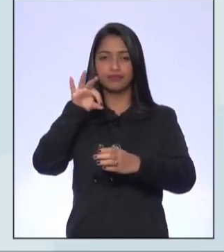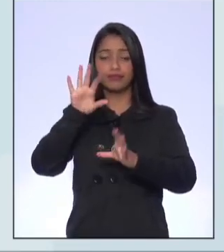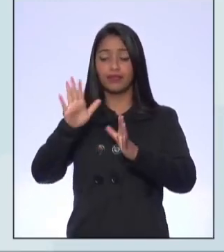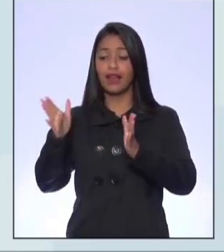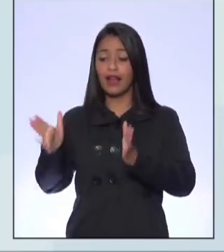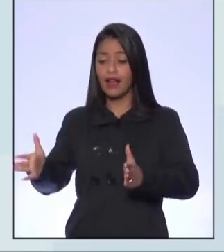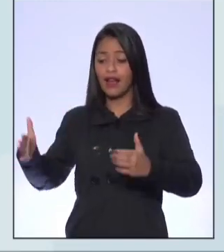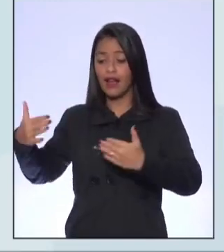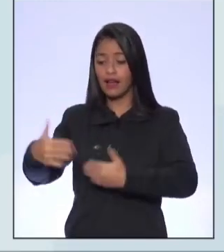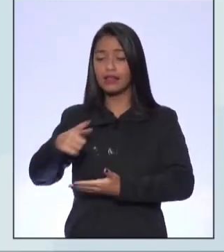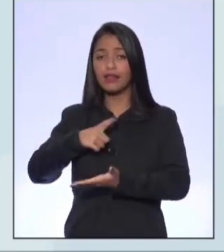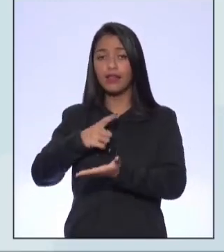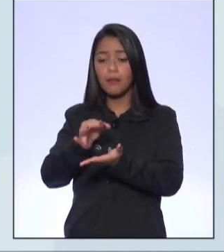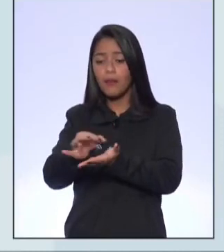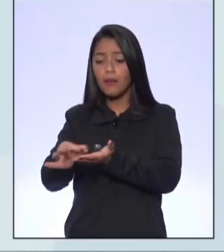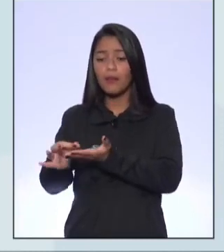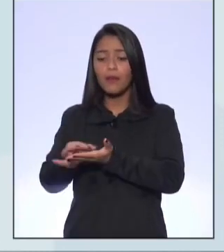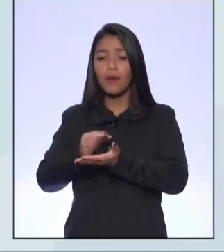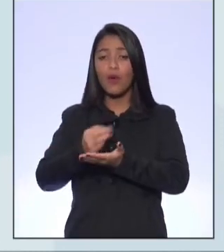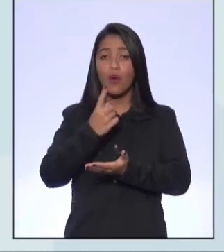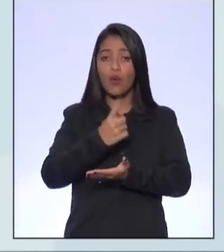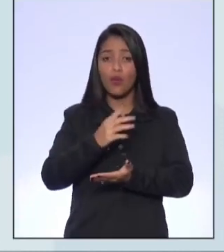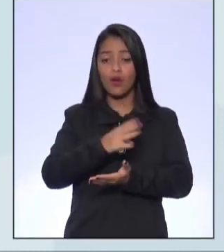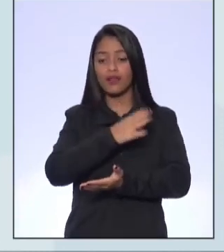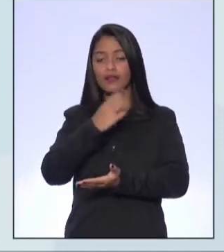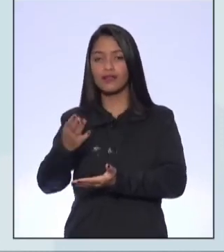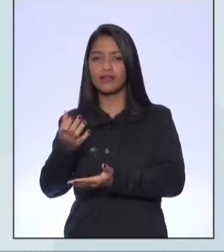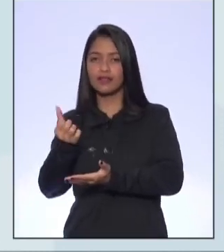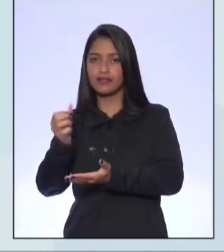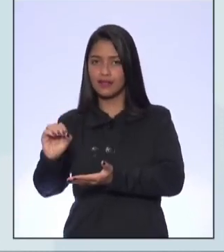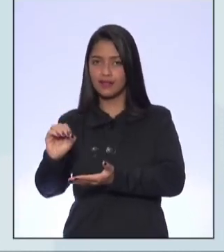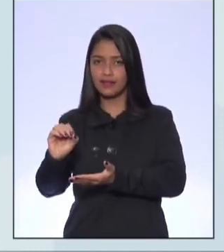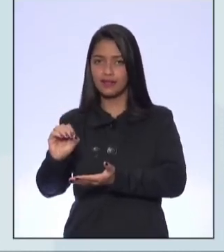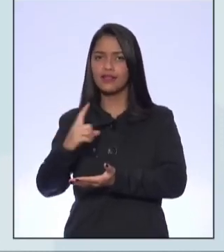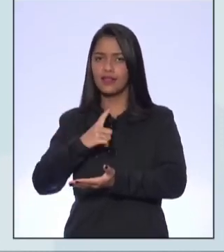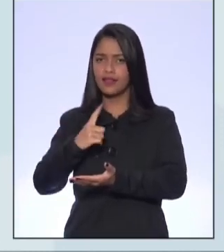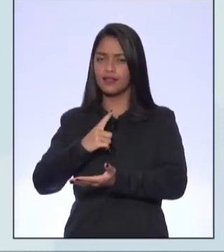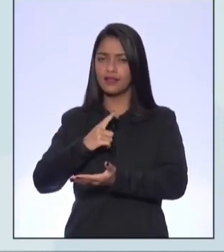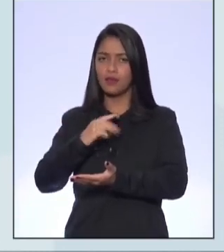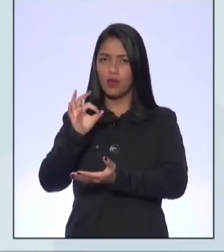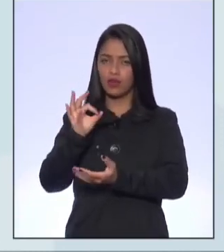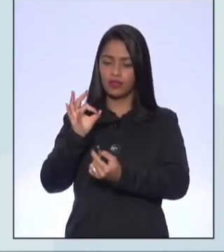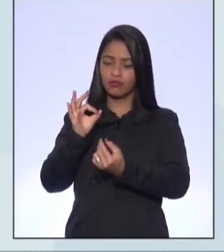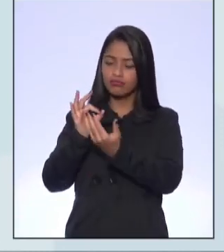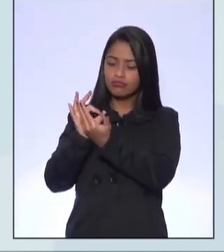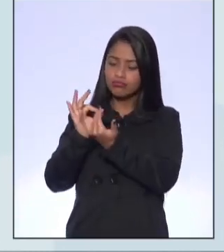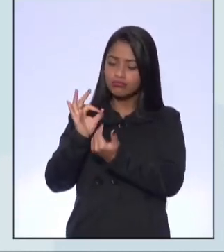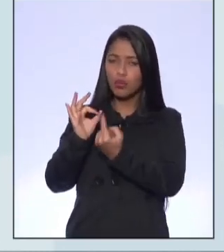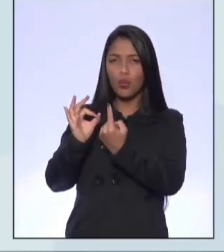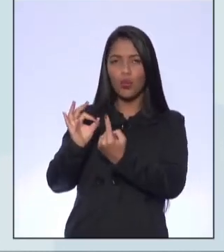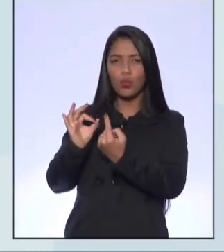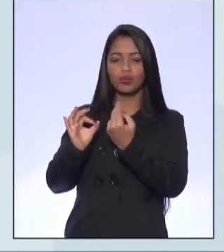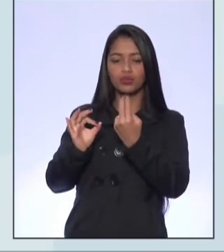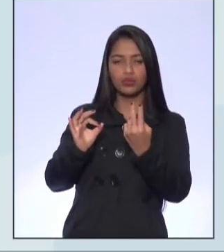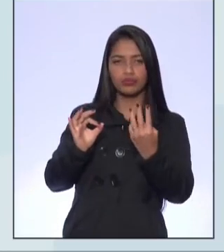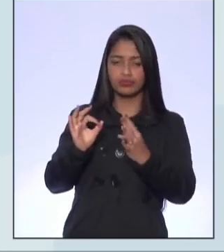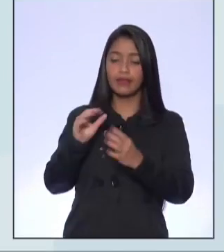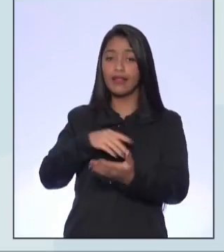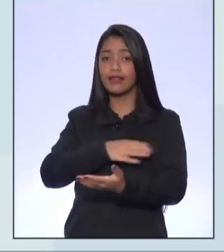bolinhas numeradas de 1 a 60. Então, colocaram na caixa lá, numeraram 1 a 60 as bolinhas. Qual a